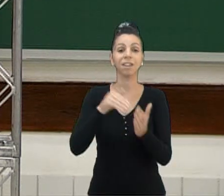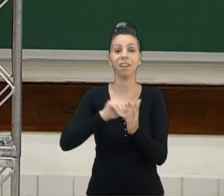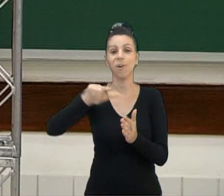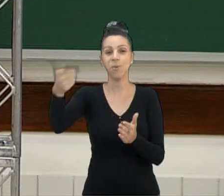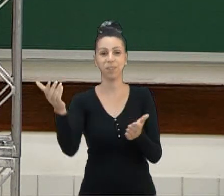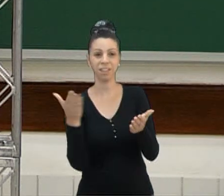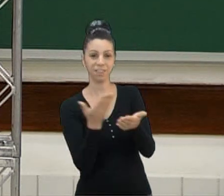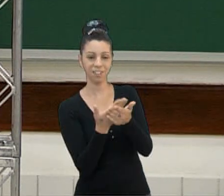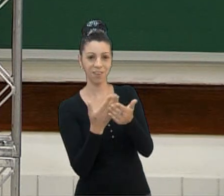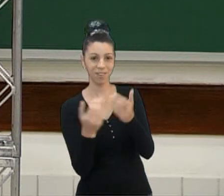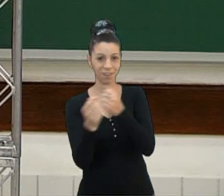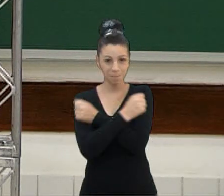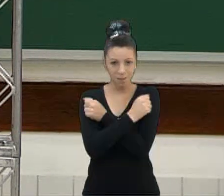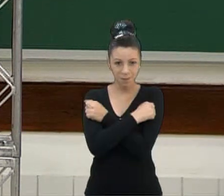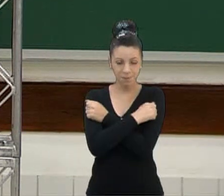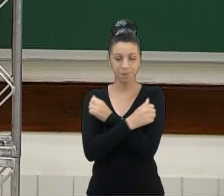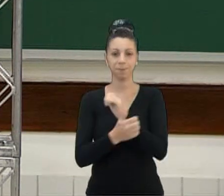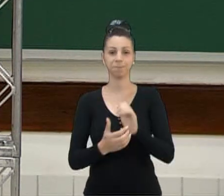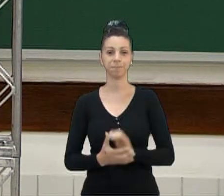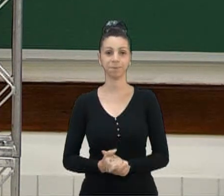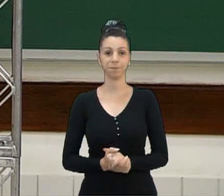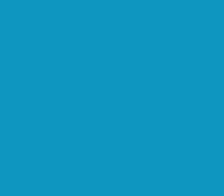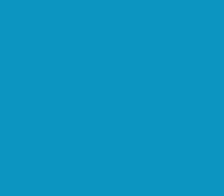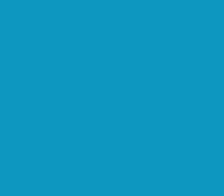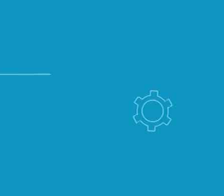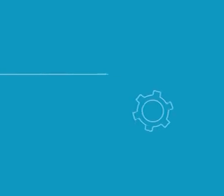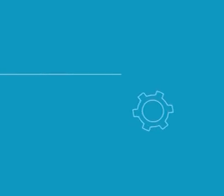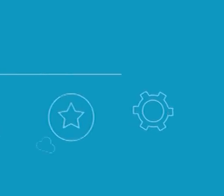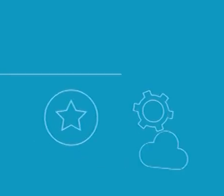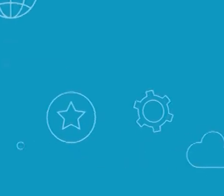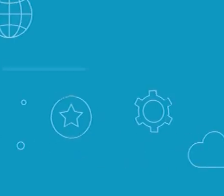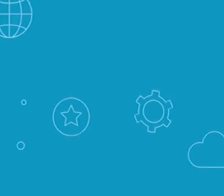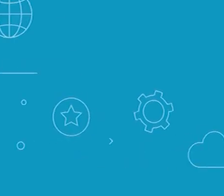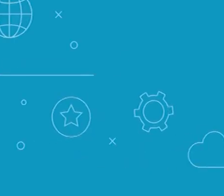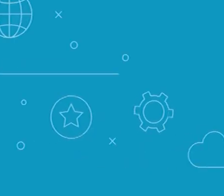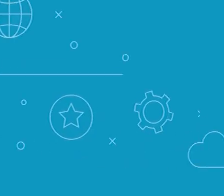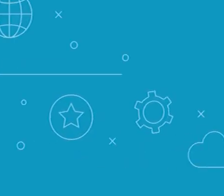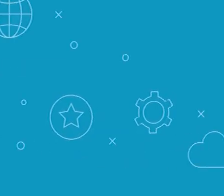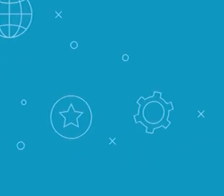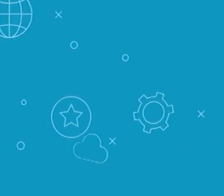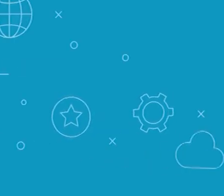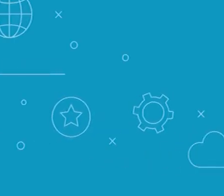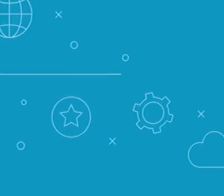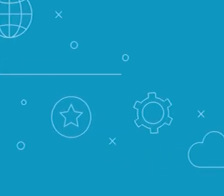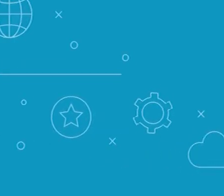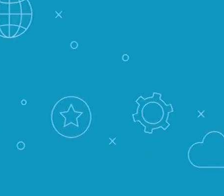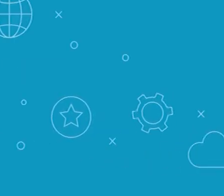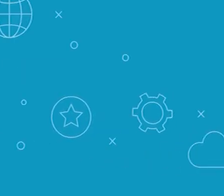Abraço a todos.